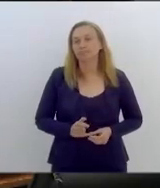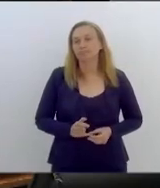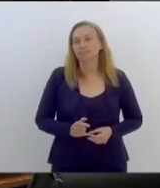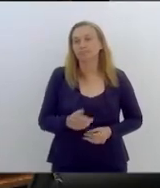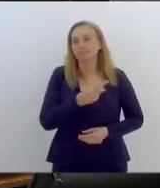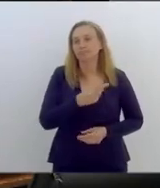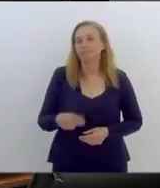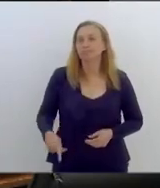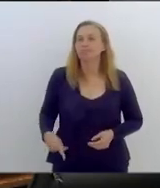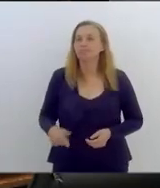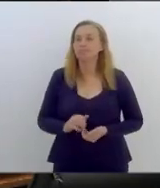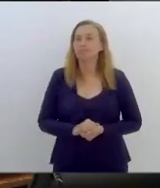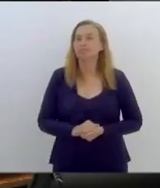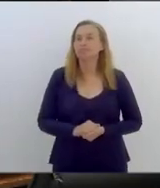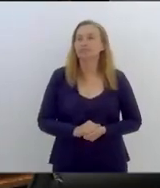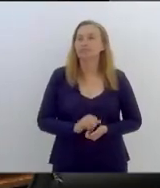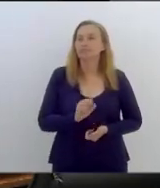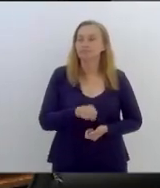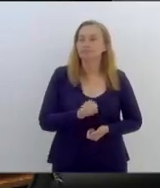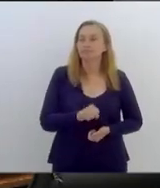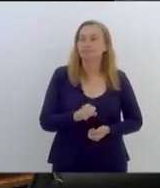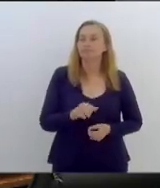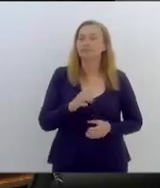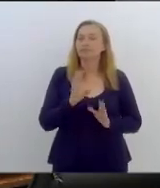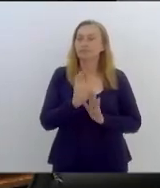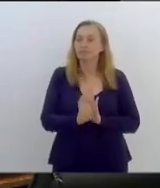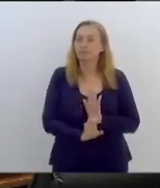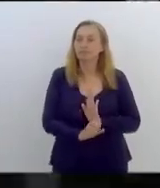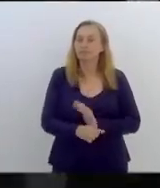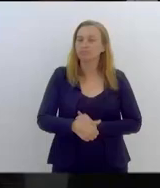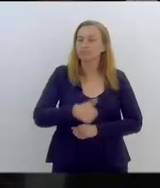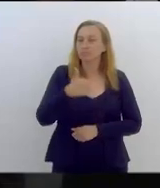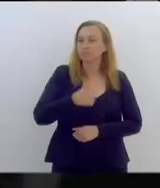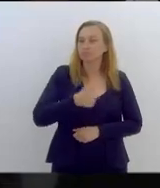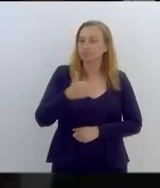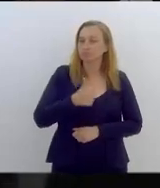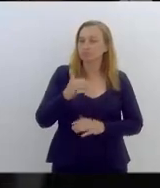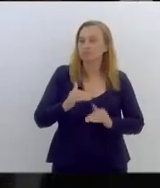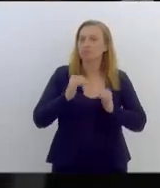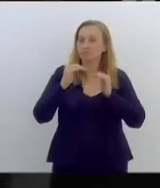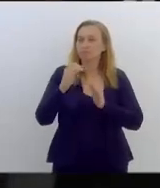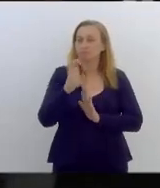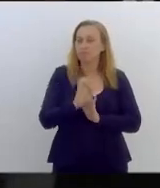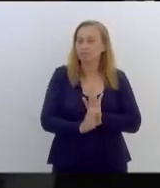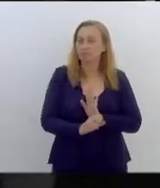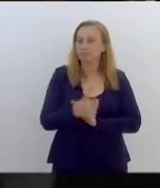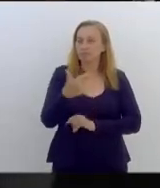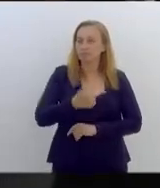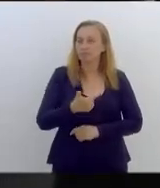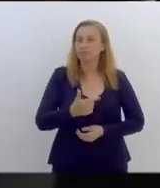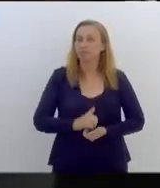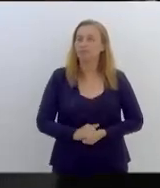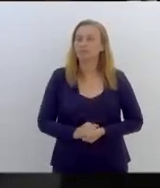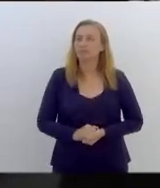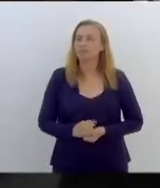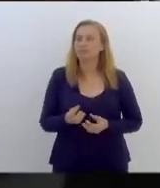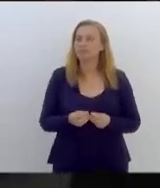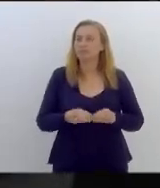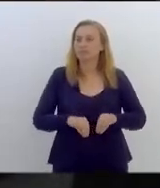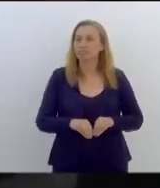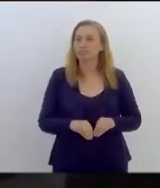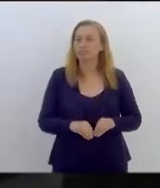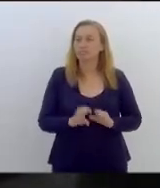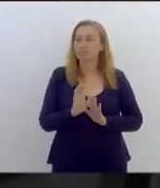Presidente, o parecer é favorável à emenda 1, favorável com subemenda à emenda 2,